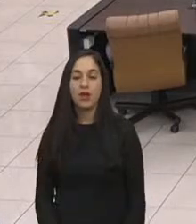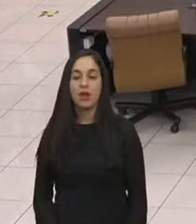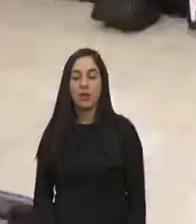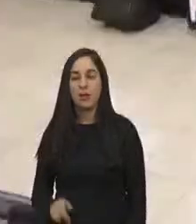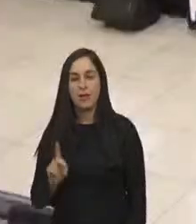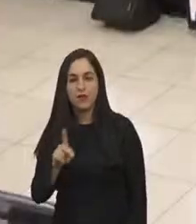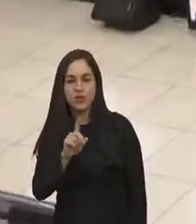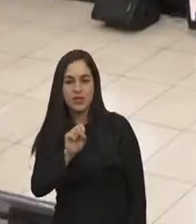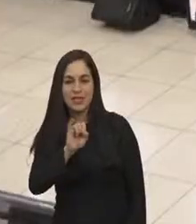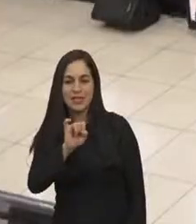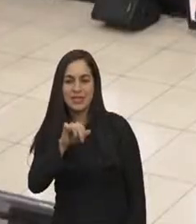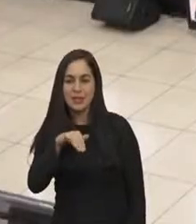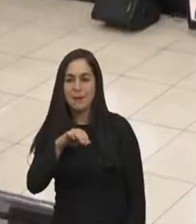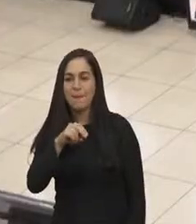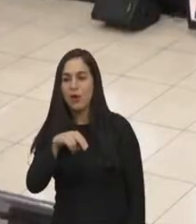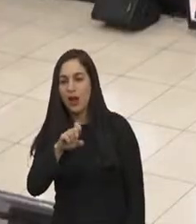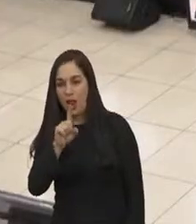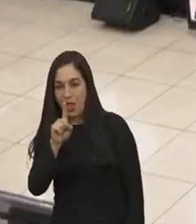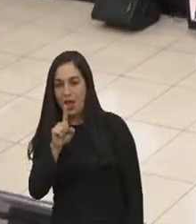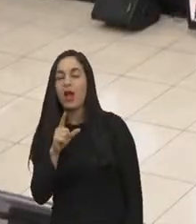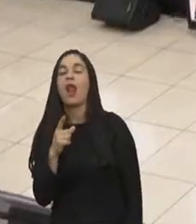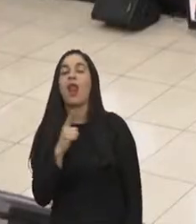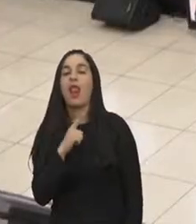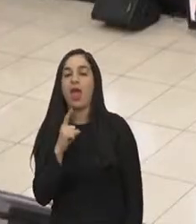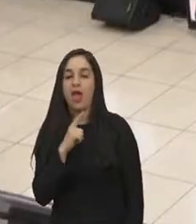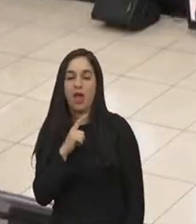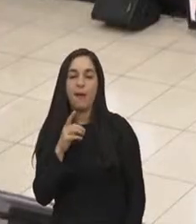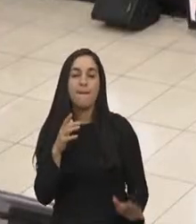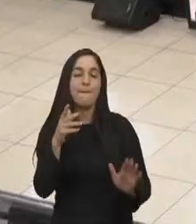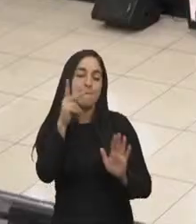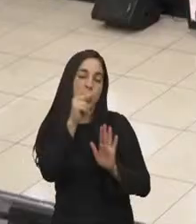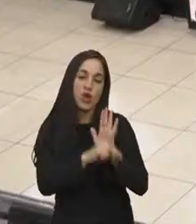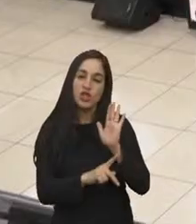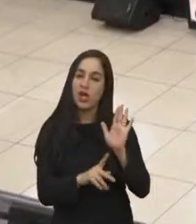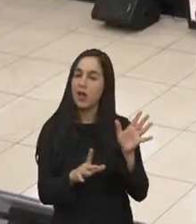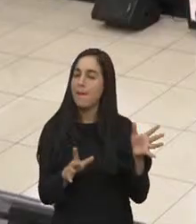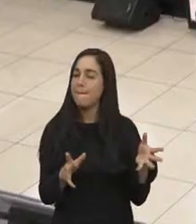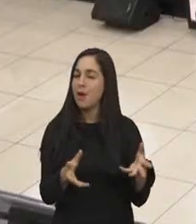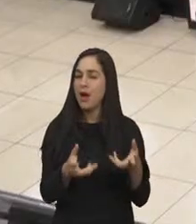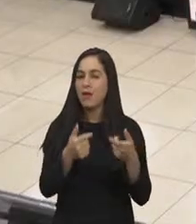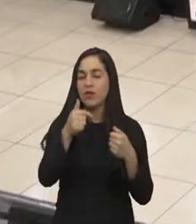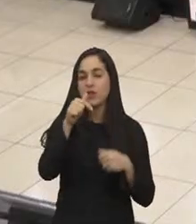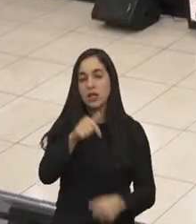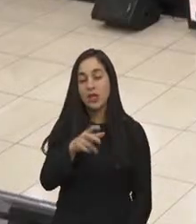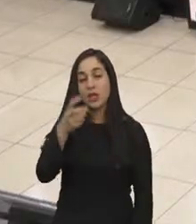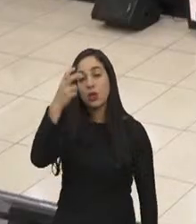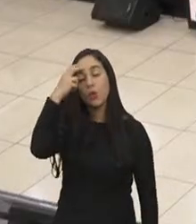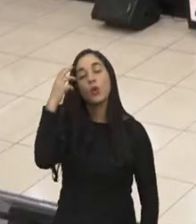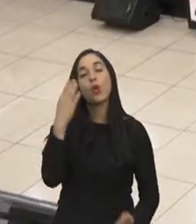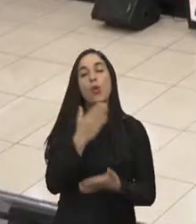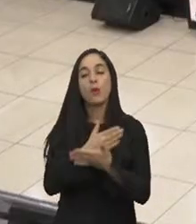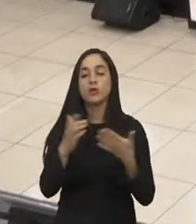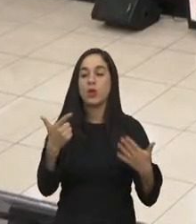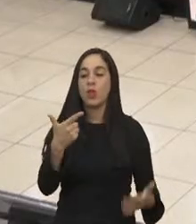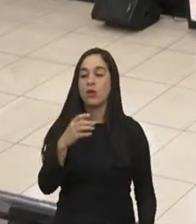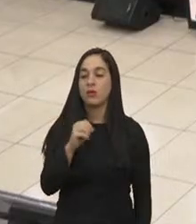está aqui. Cadê a Simone? Simone está aqui. Tem um projeto maravilhoso na área da cultura aqui no município, que começou em 2023,